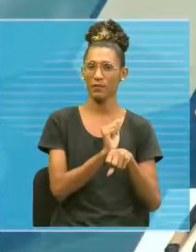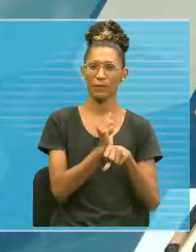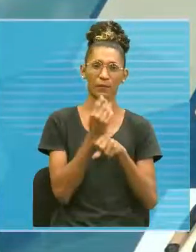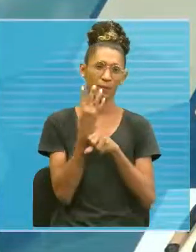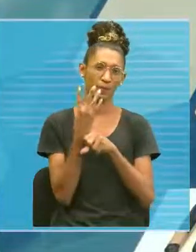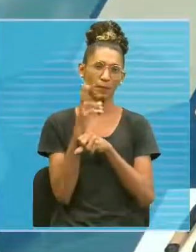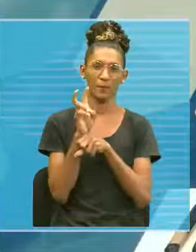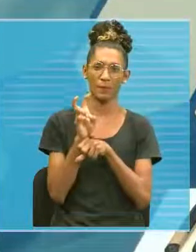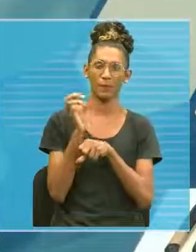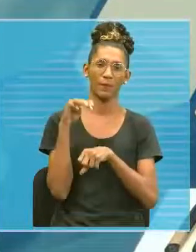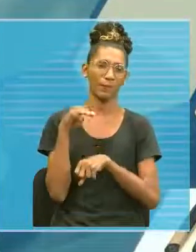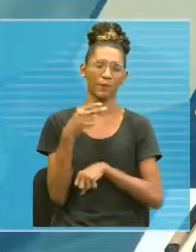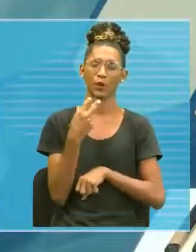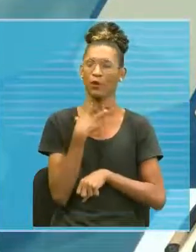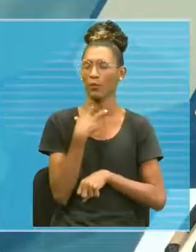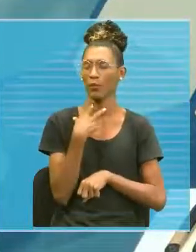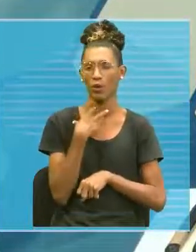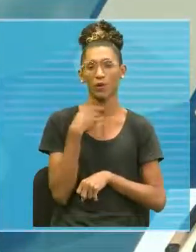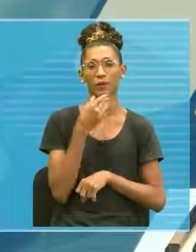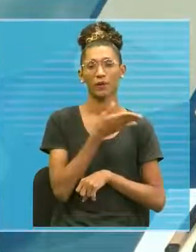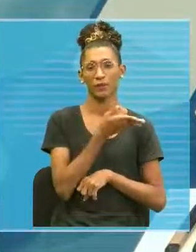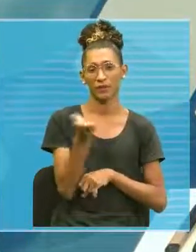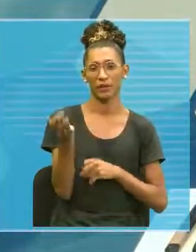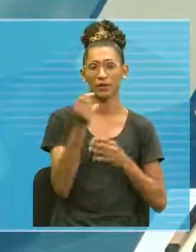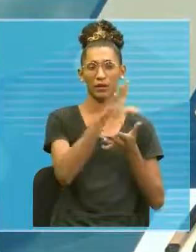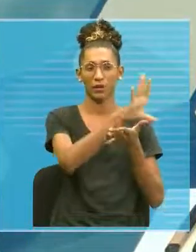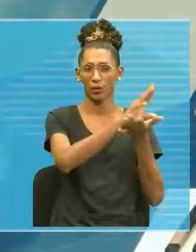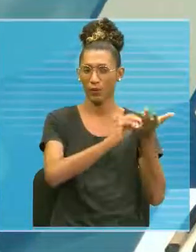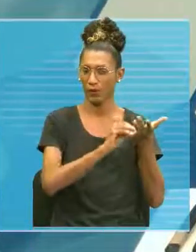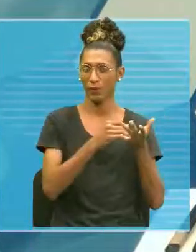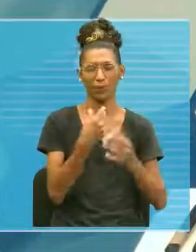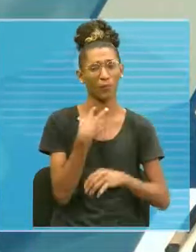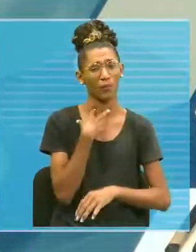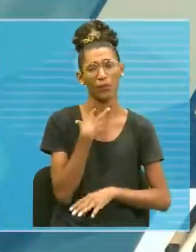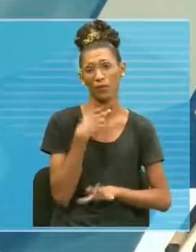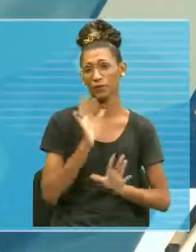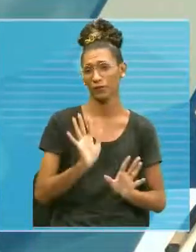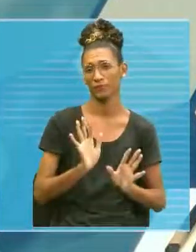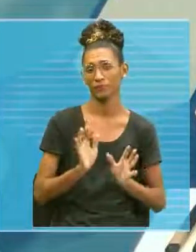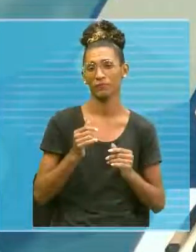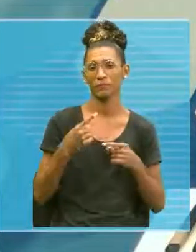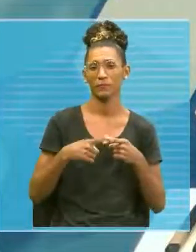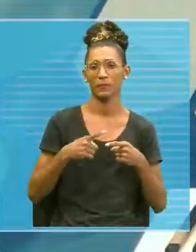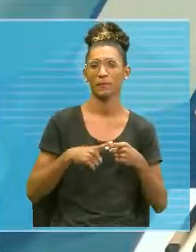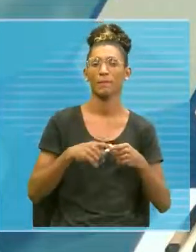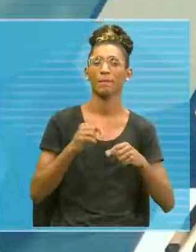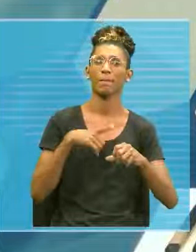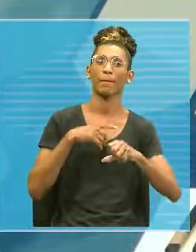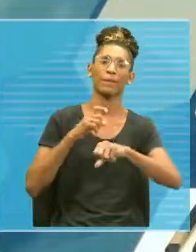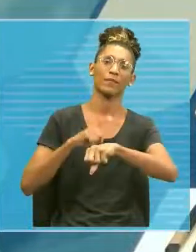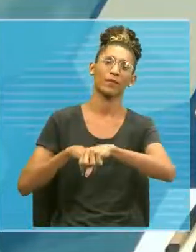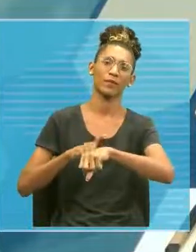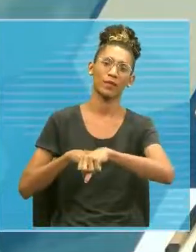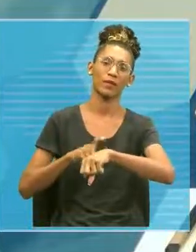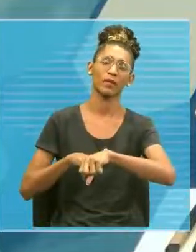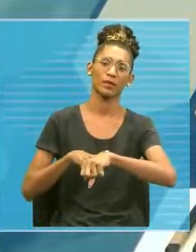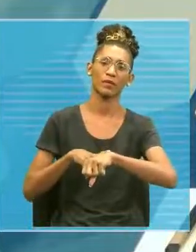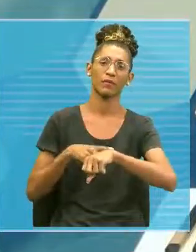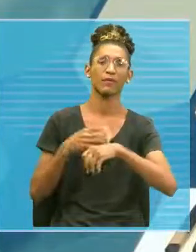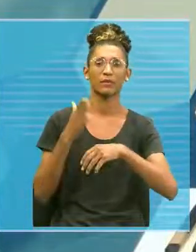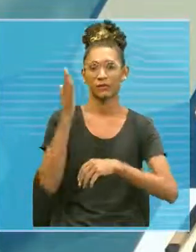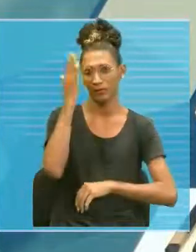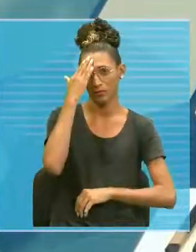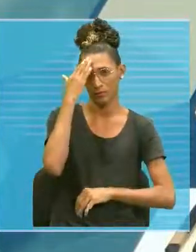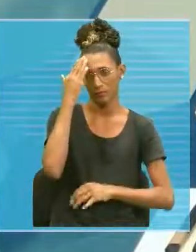quatro cinco minutos para que vocês possam anotar isso não posso fazer por causa do nosso tempo por causa do formato